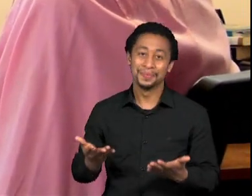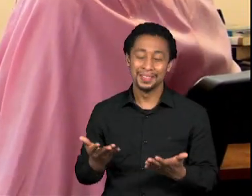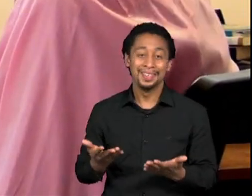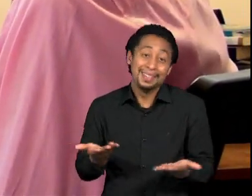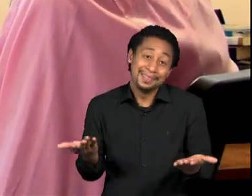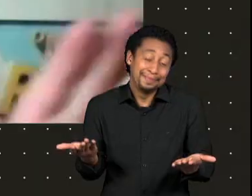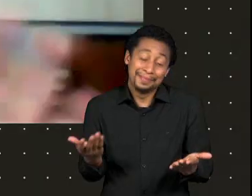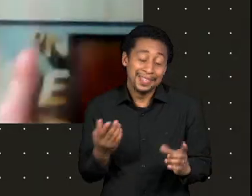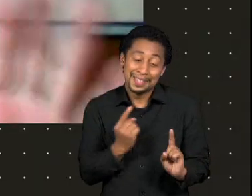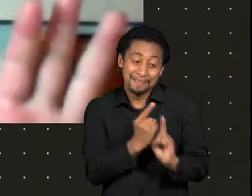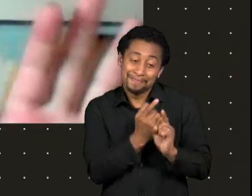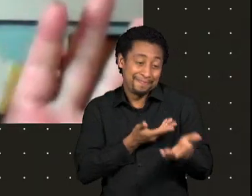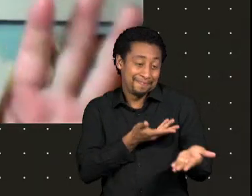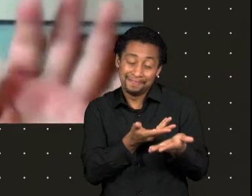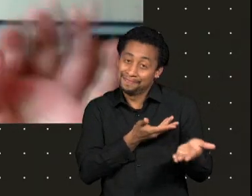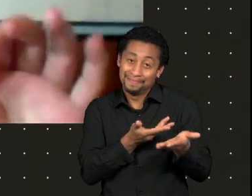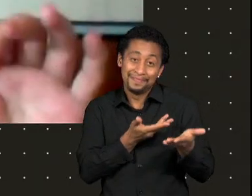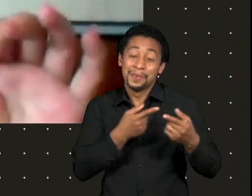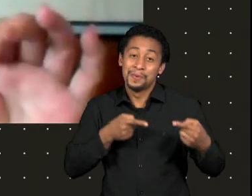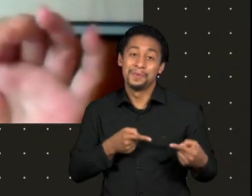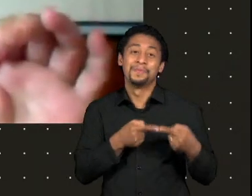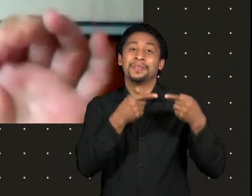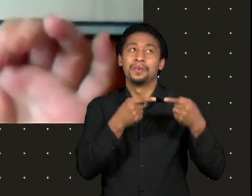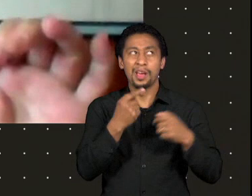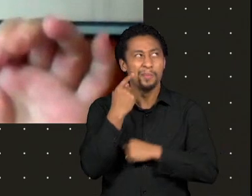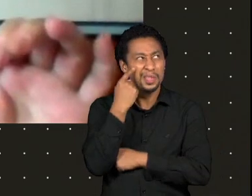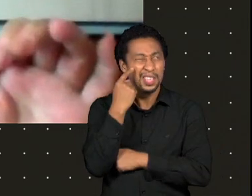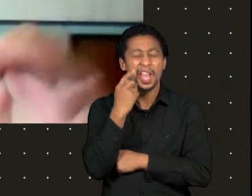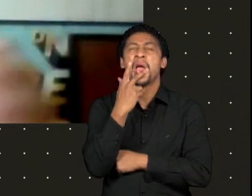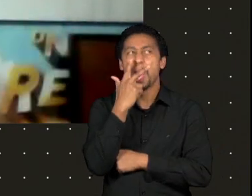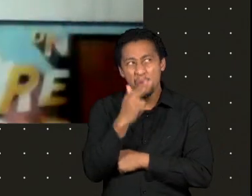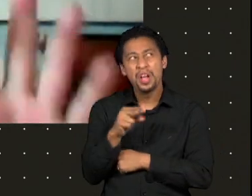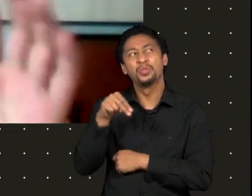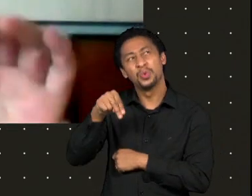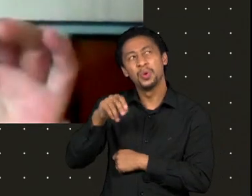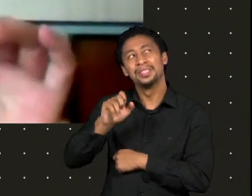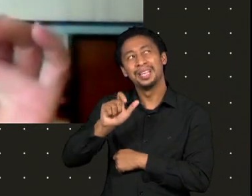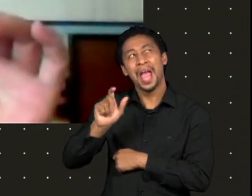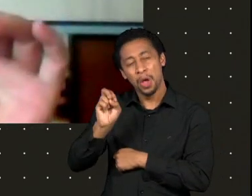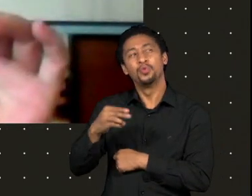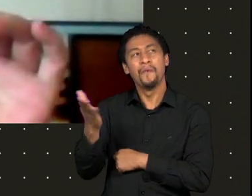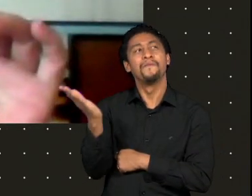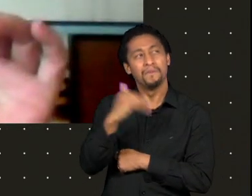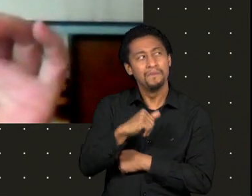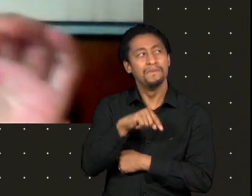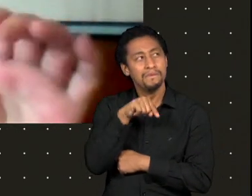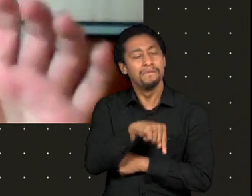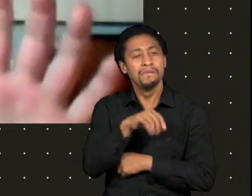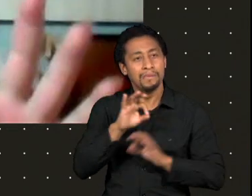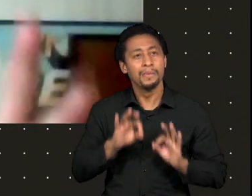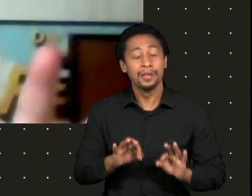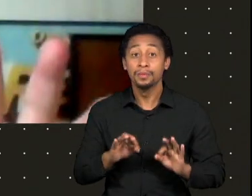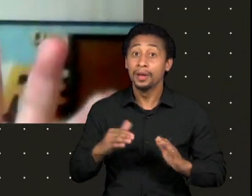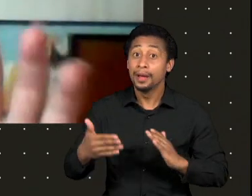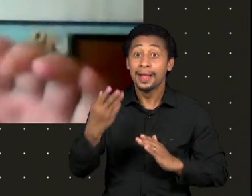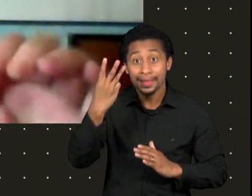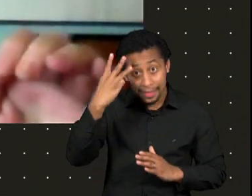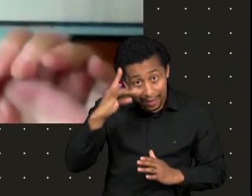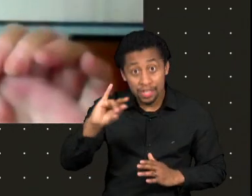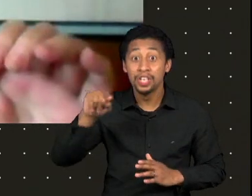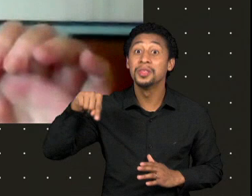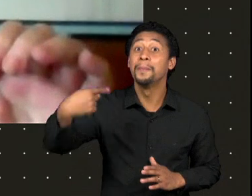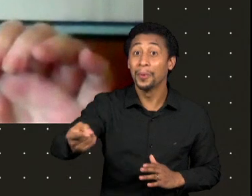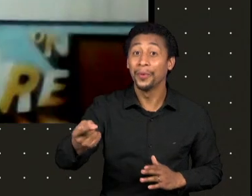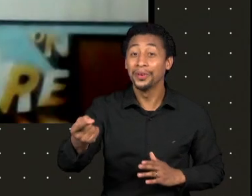aparecer. Eu tinha certeza que o Nelson não ia aparecer. Aí, 3 dias depois, o Nelson apareceu com os alunos